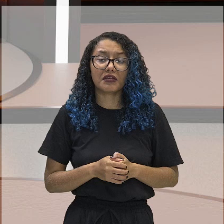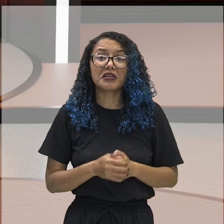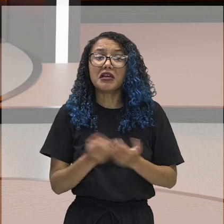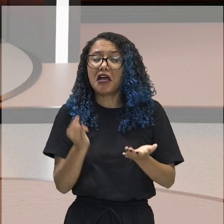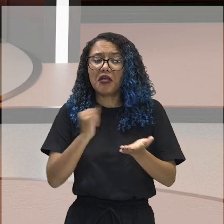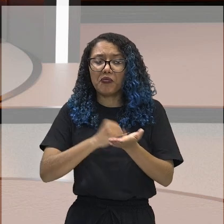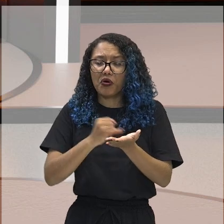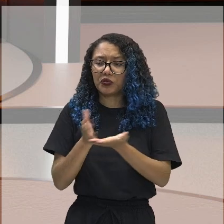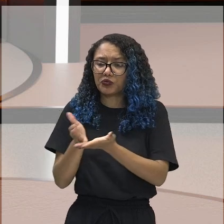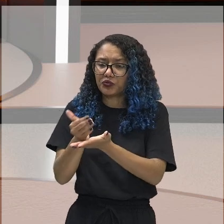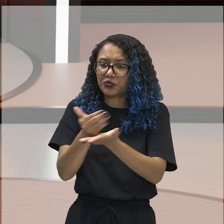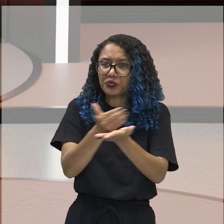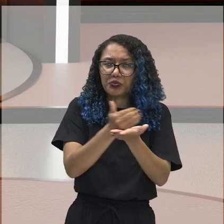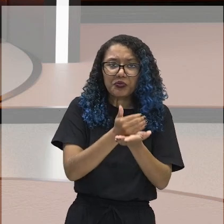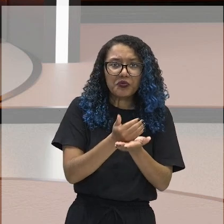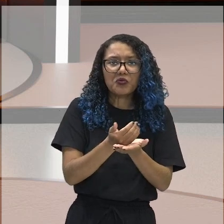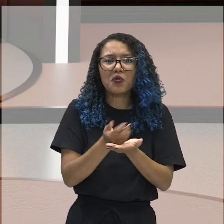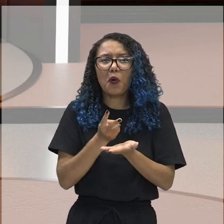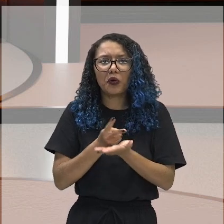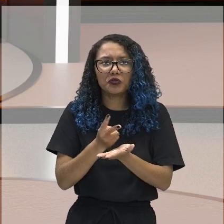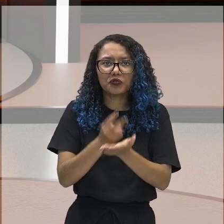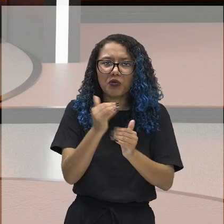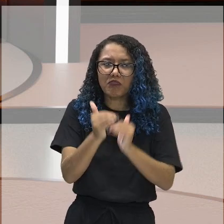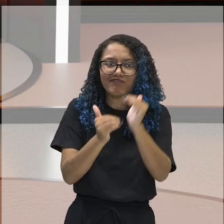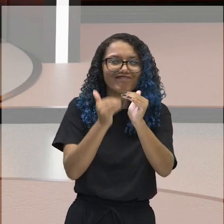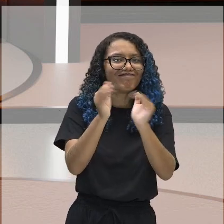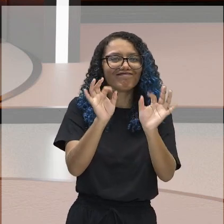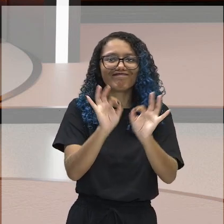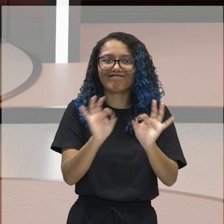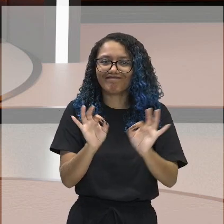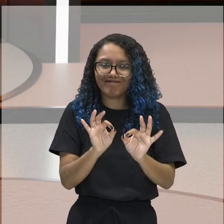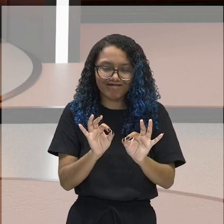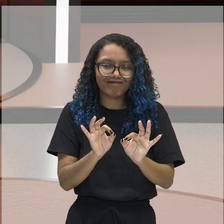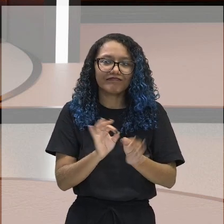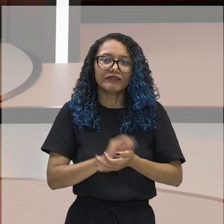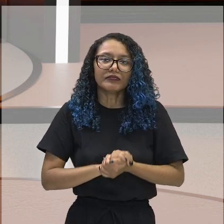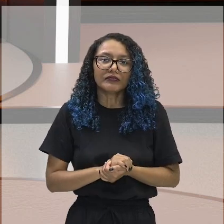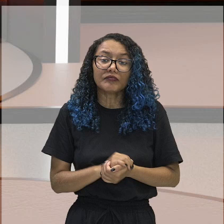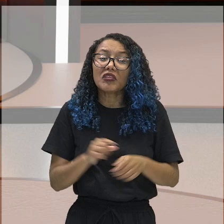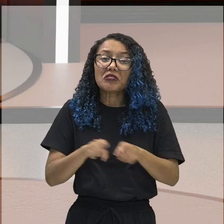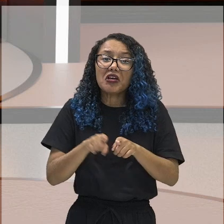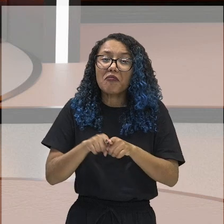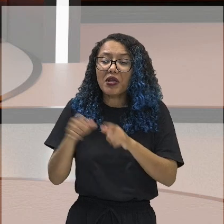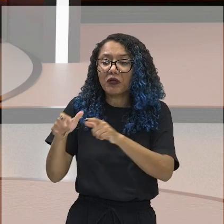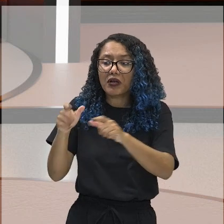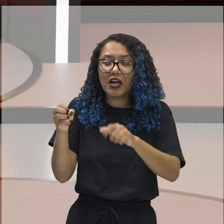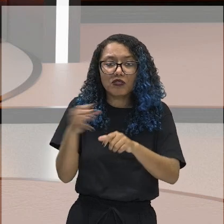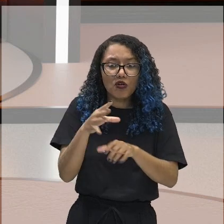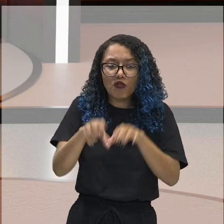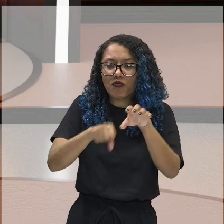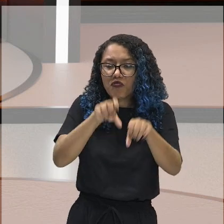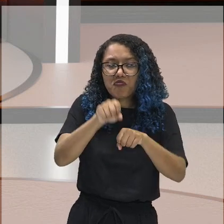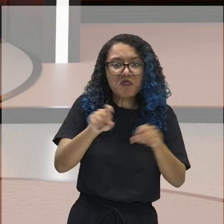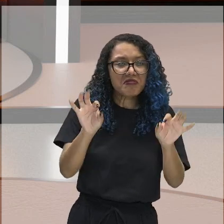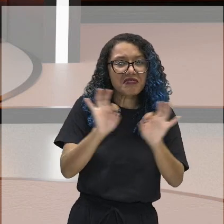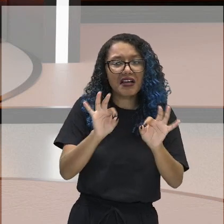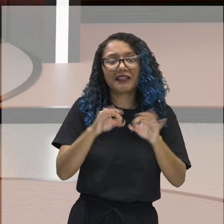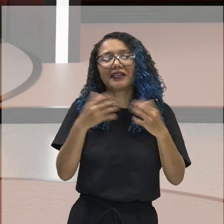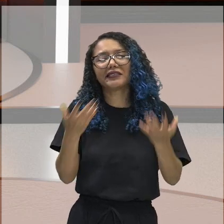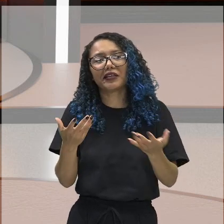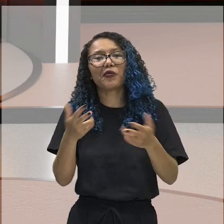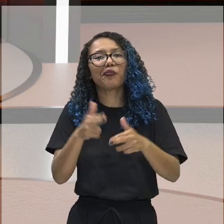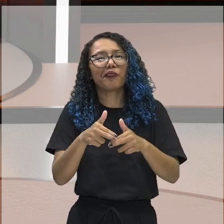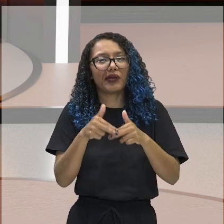arrecadação de antes, eu não tenho outras áreas agora para o que conquistar, a gente vai ver então que tudo de certa forma gera o quê?